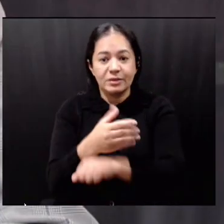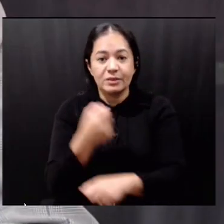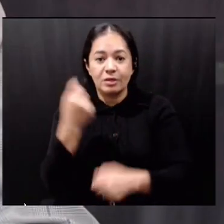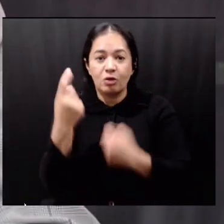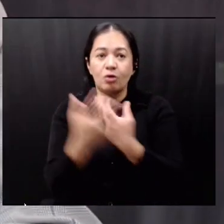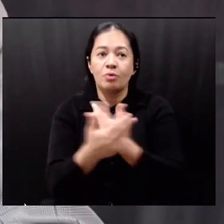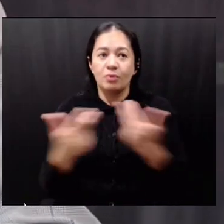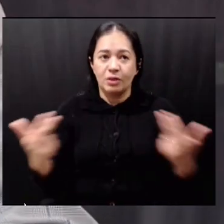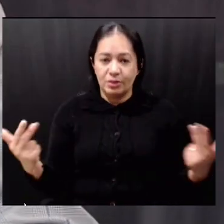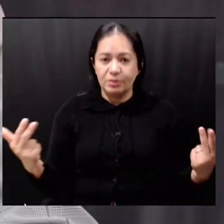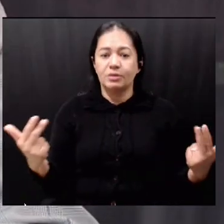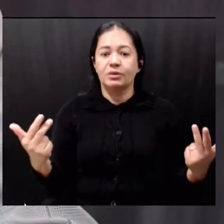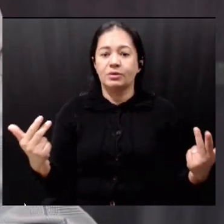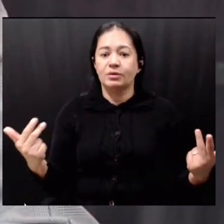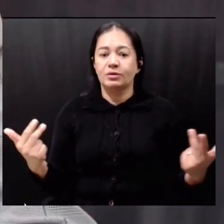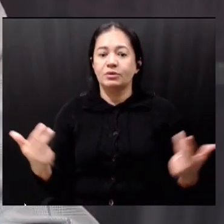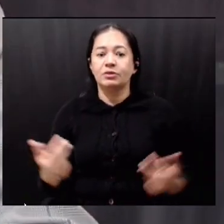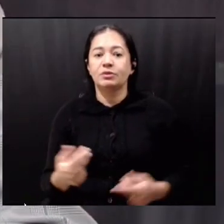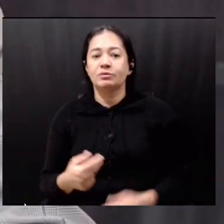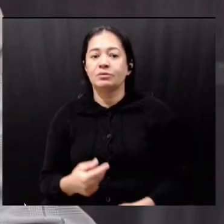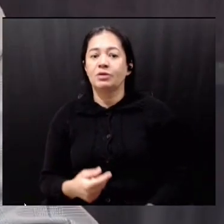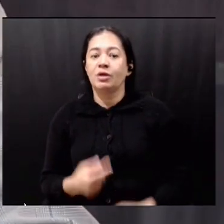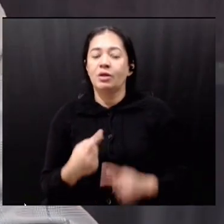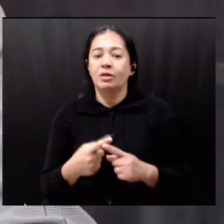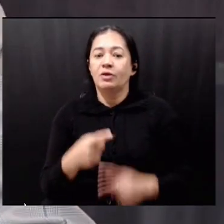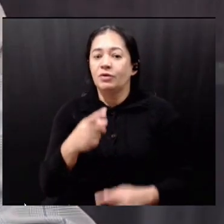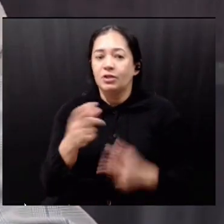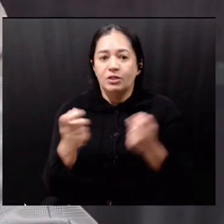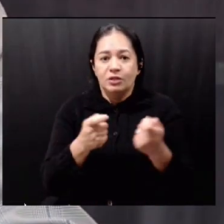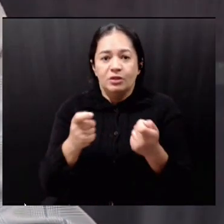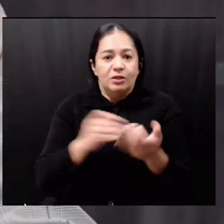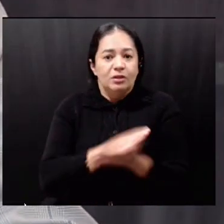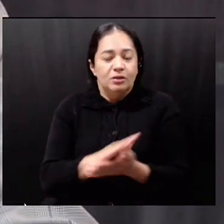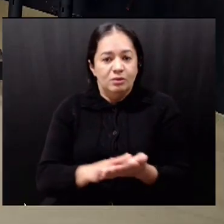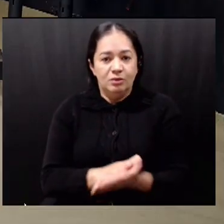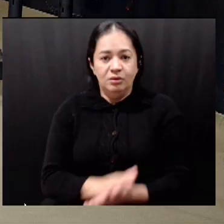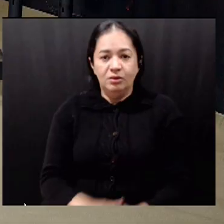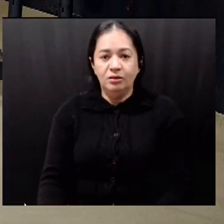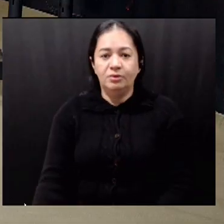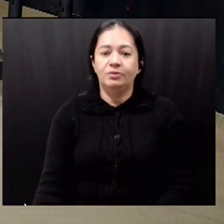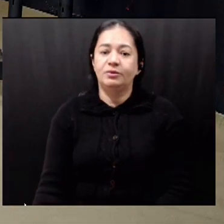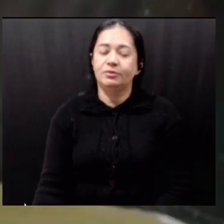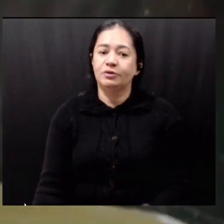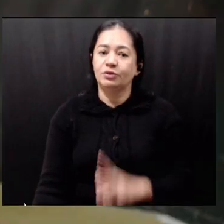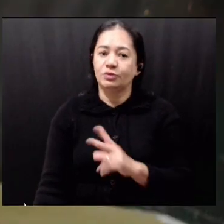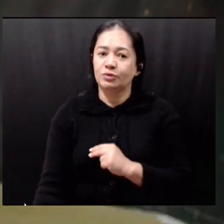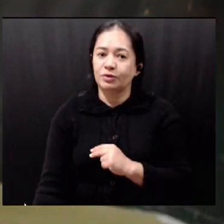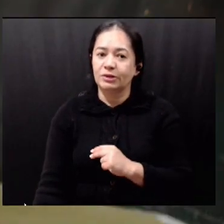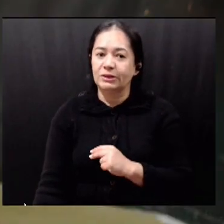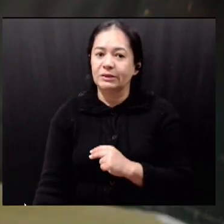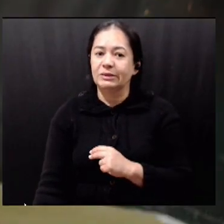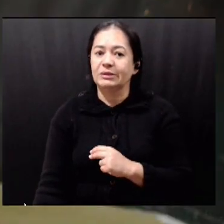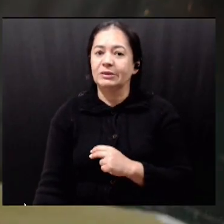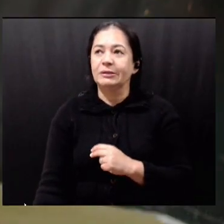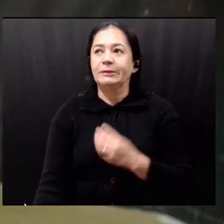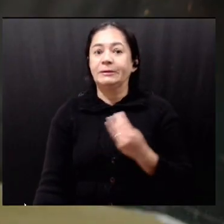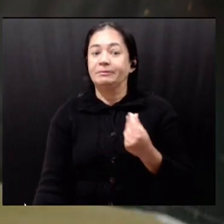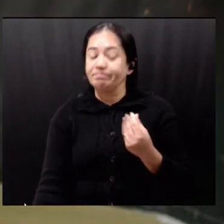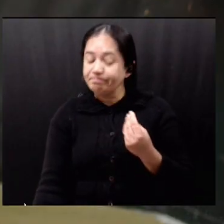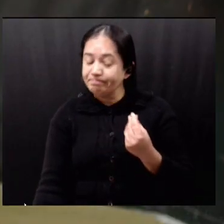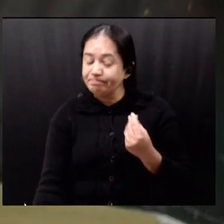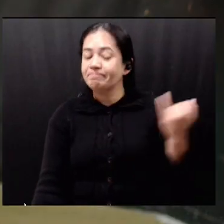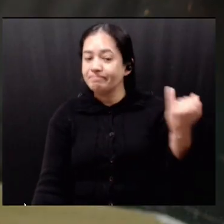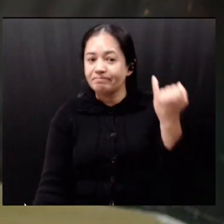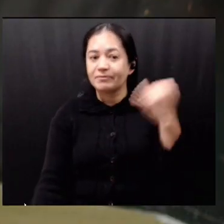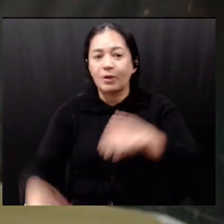ali, o TikTok é infinito. Nossa, e você não tem controle nenhum do que vai aparecer. Olha, o negócio é delicado demais. Uma dica de mãe.